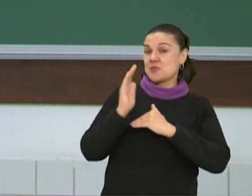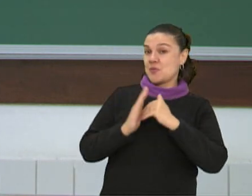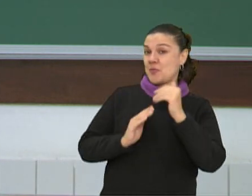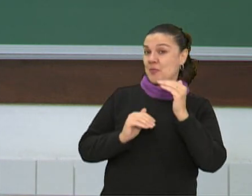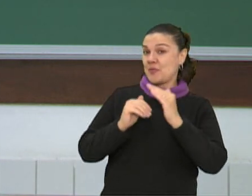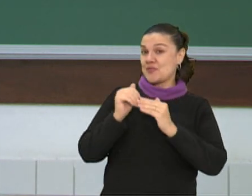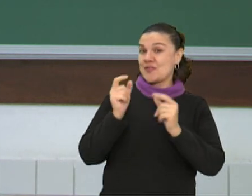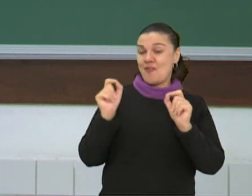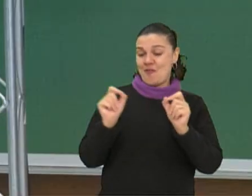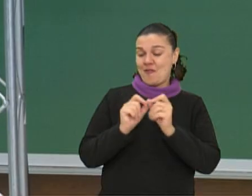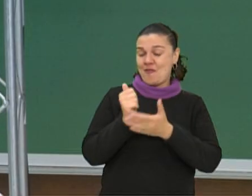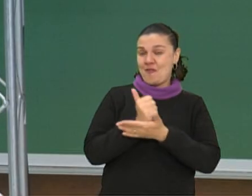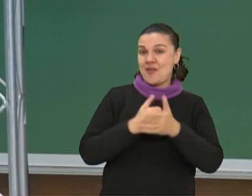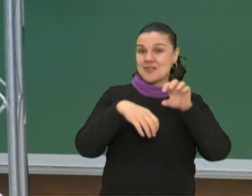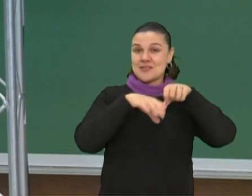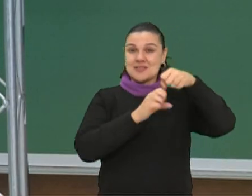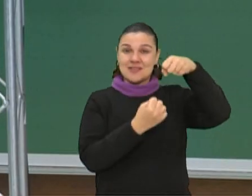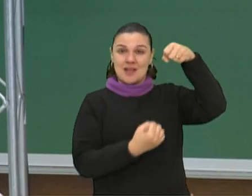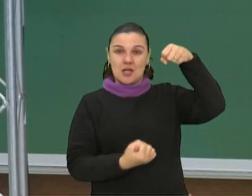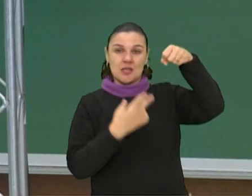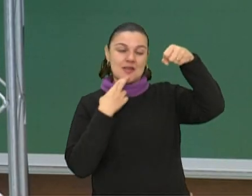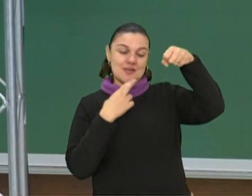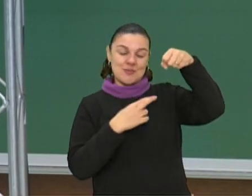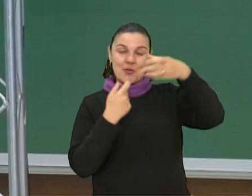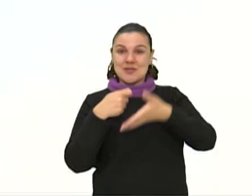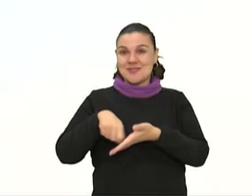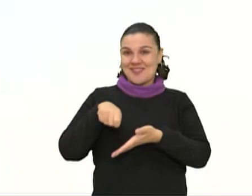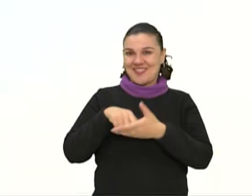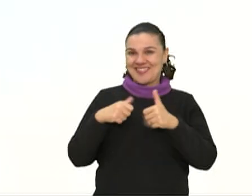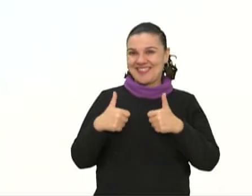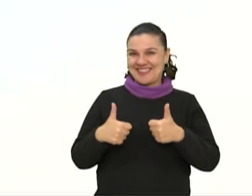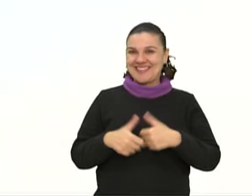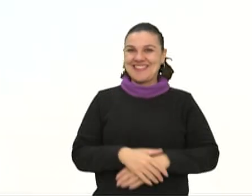produzem esses cartazes? Anotem as suas respostas.